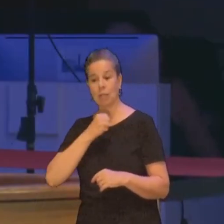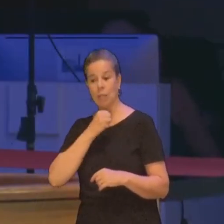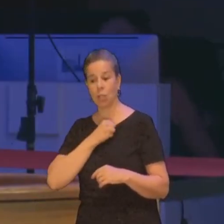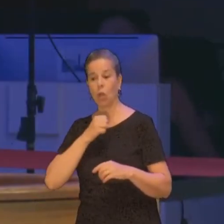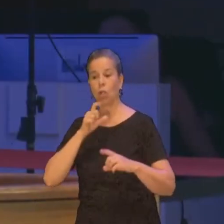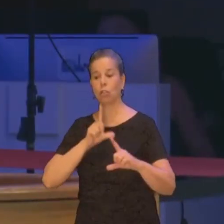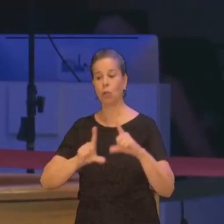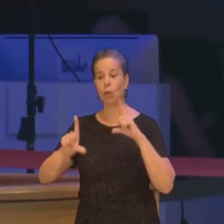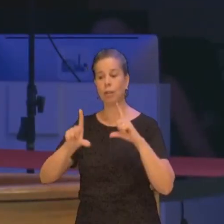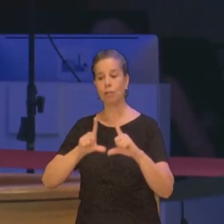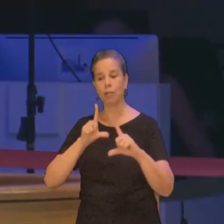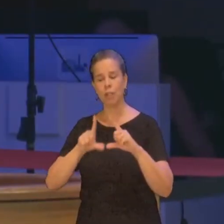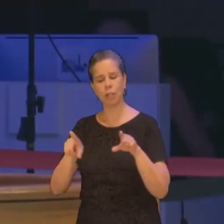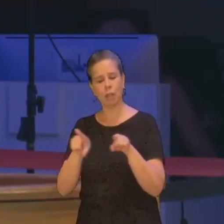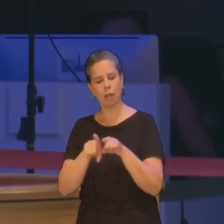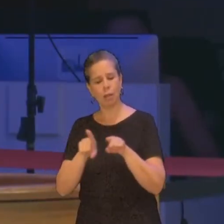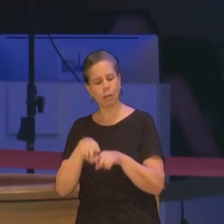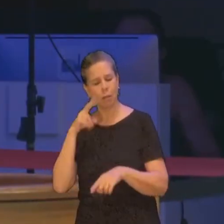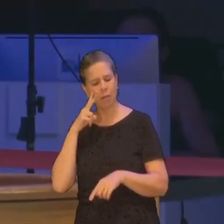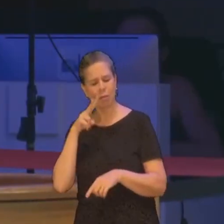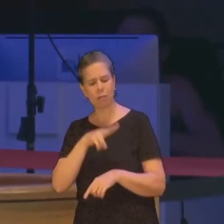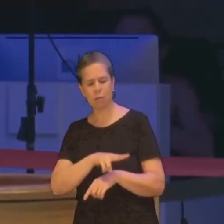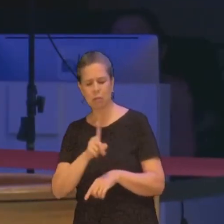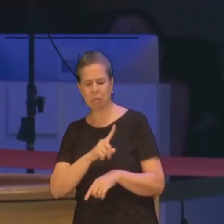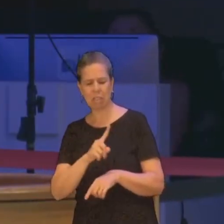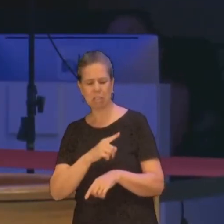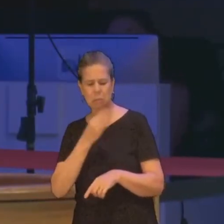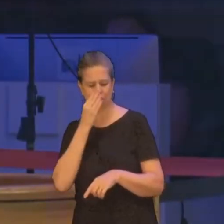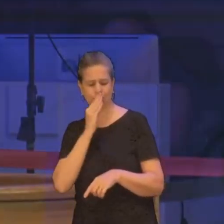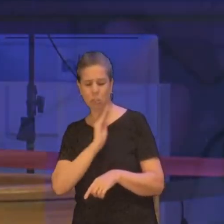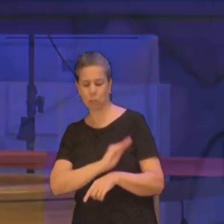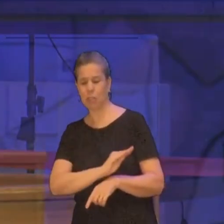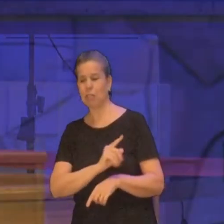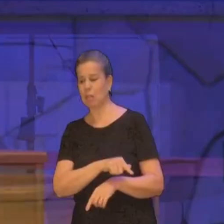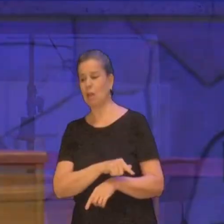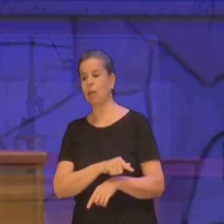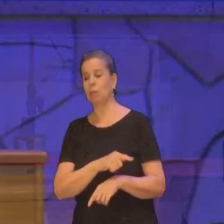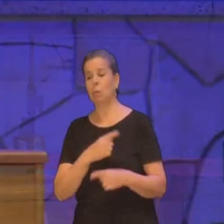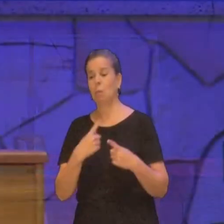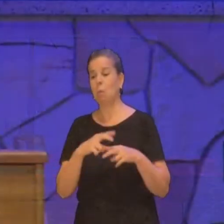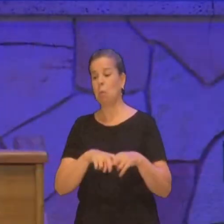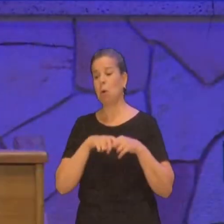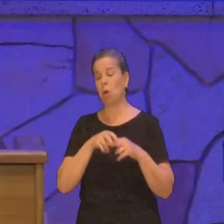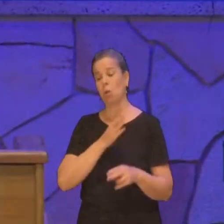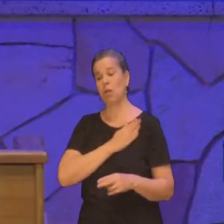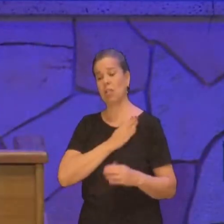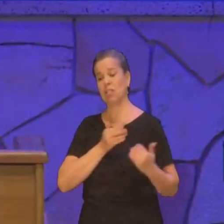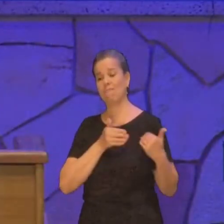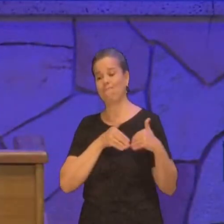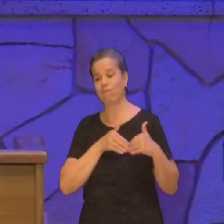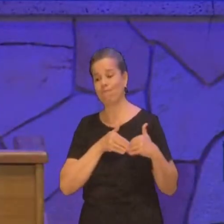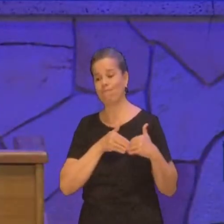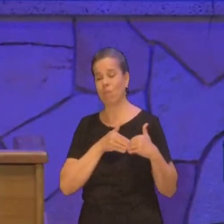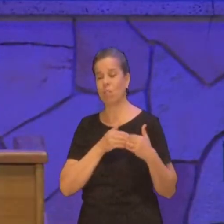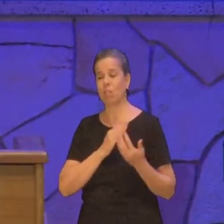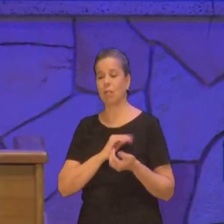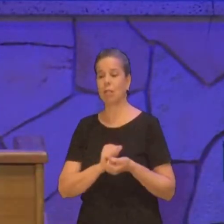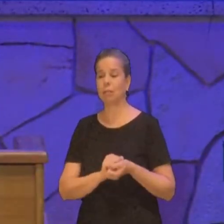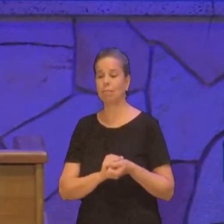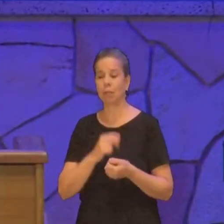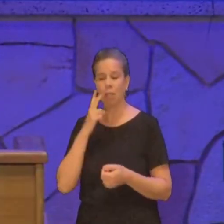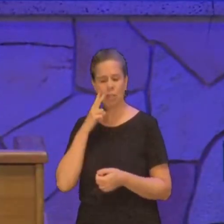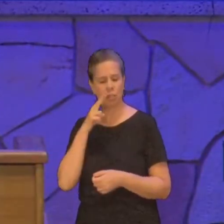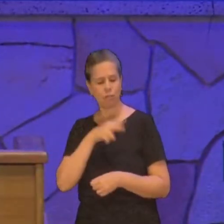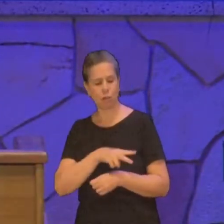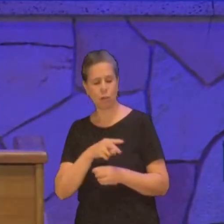viram, mas eles não enxergaram de verdade. O coração deles estava fechado, eles olharam com os olhos,